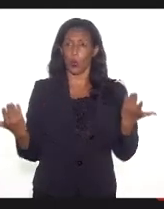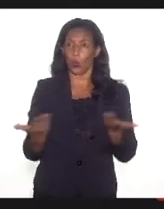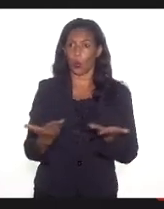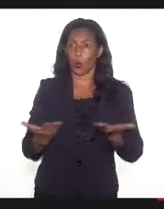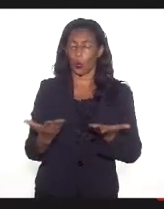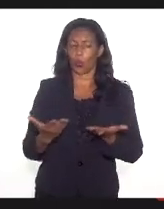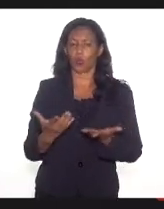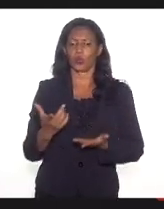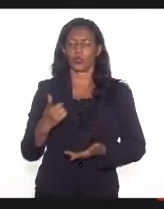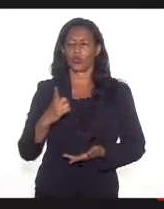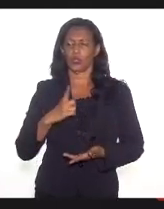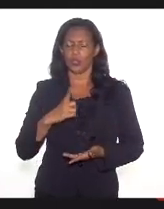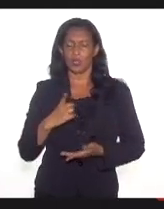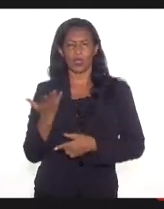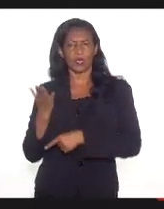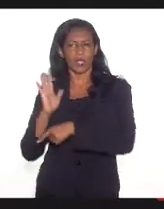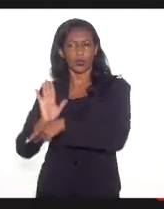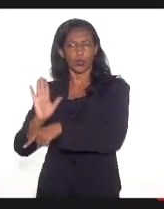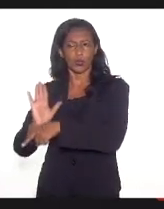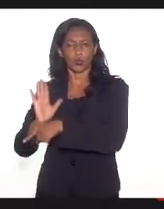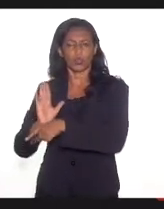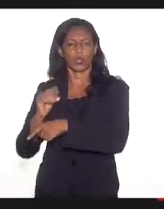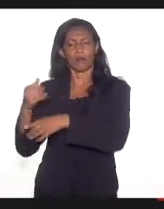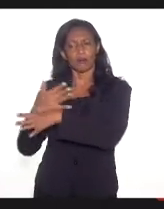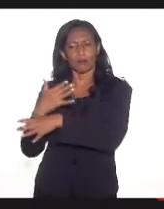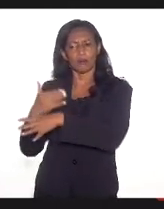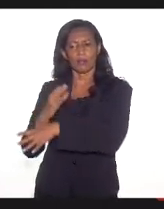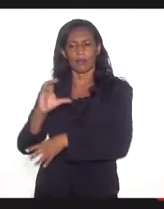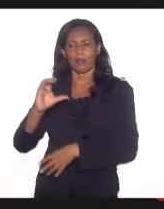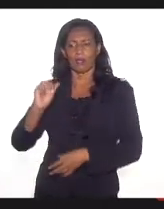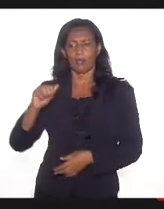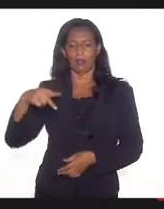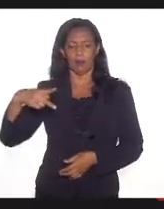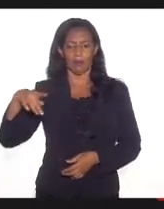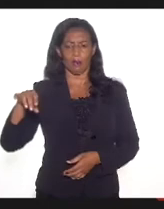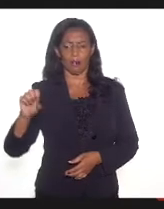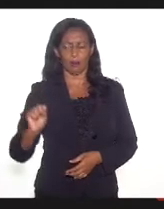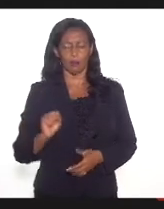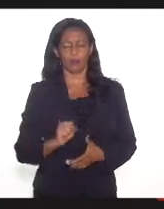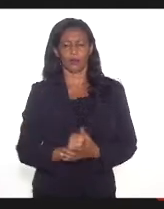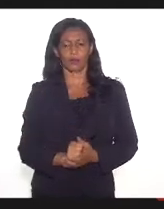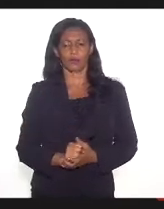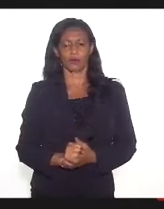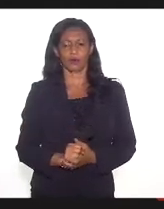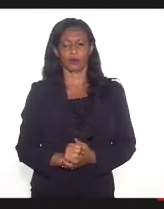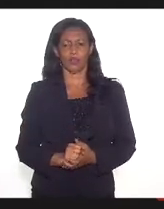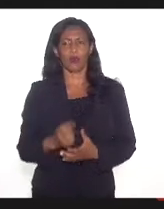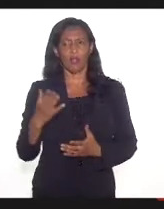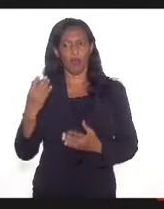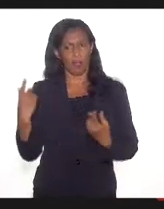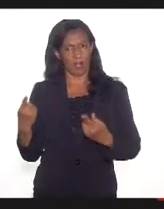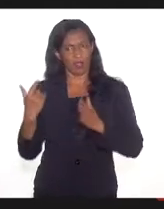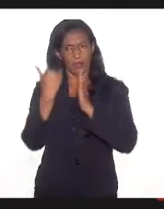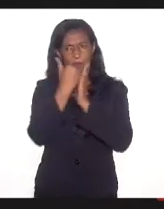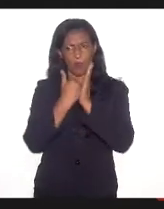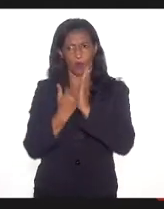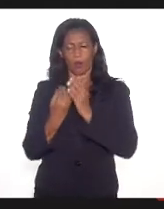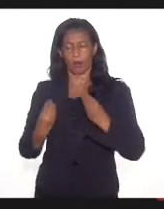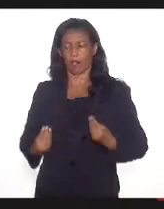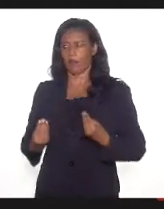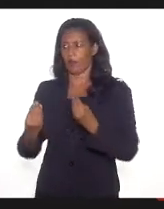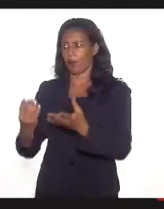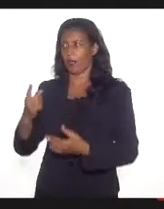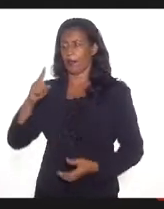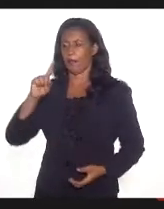implementa esse programa na cidade de Campos, esse programa que vai oferecer 1.500